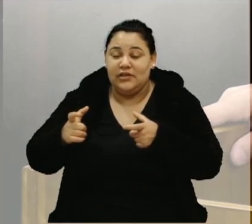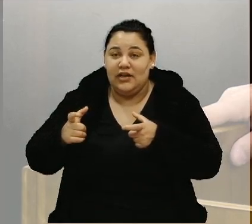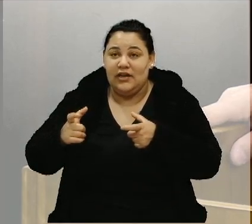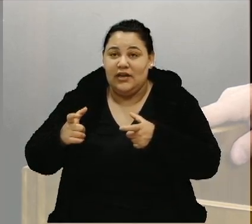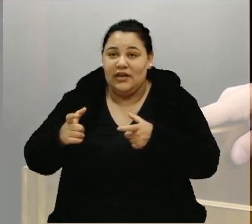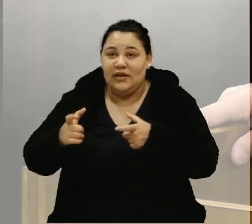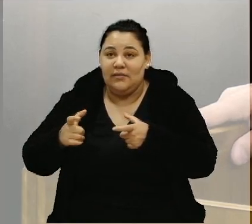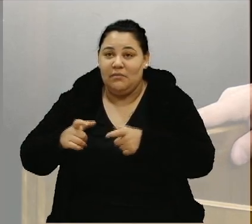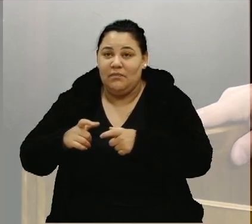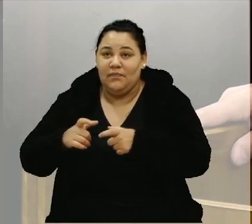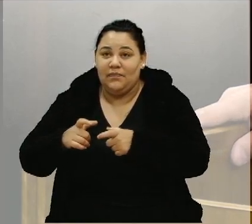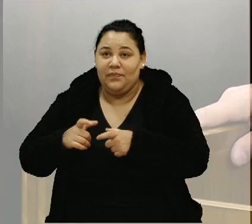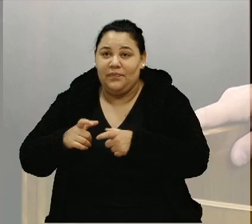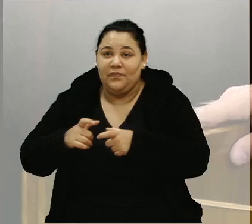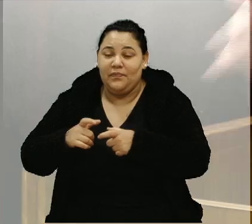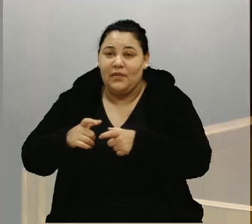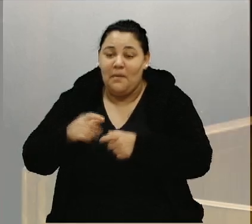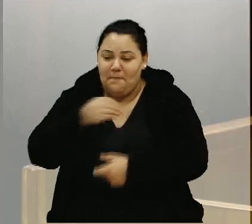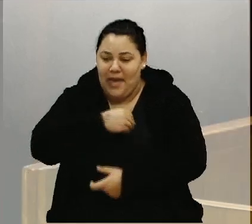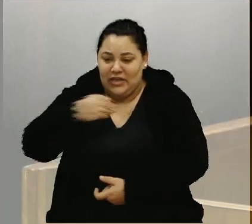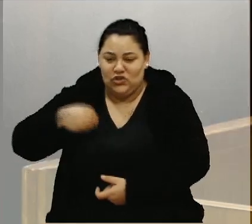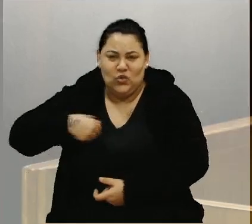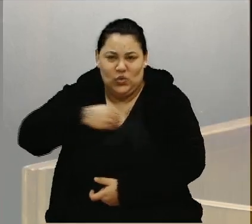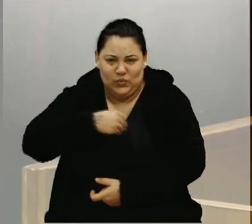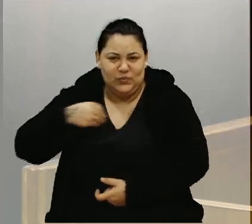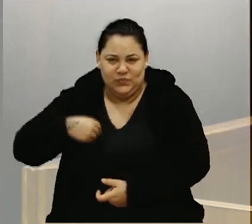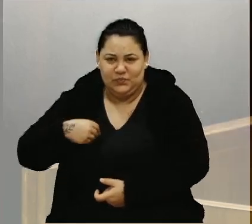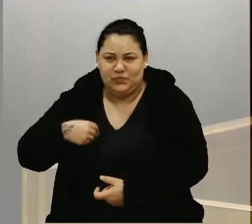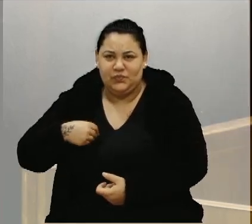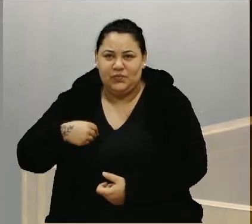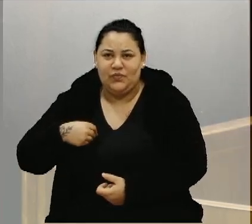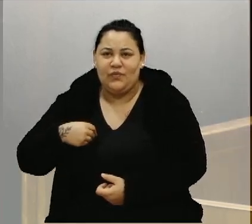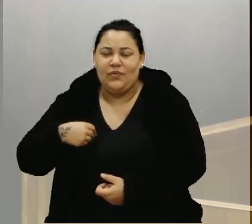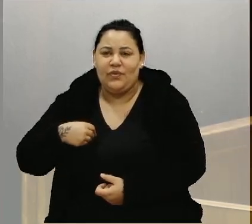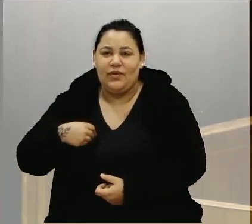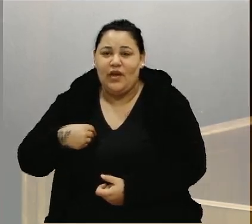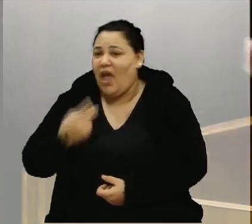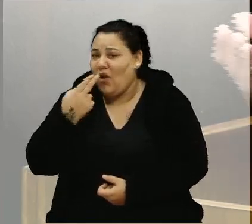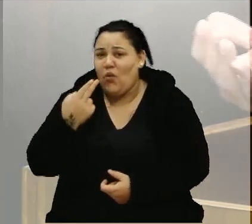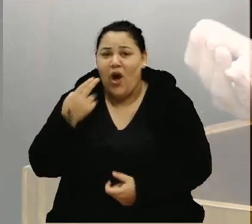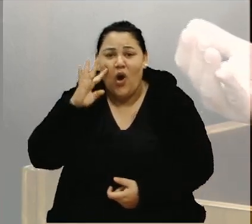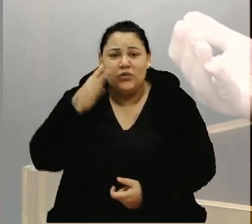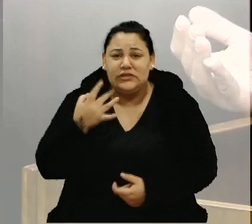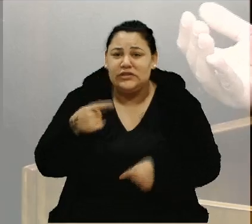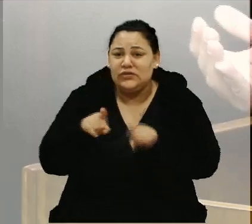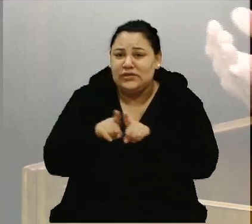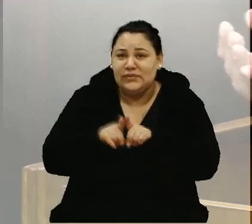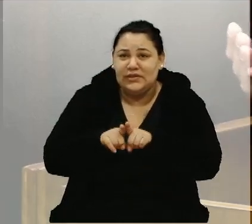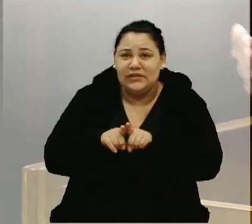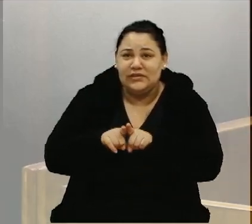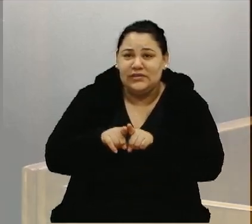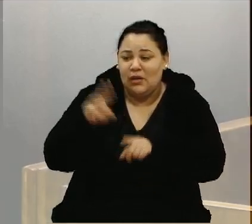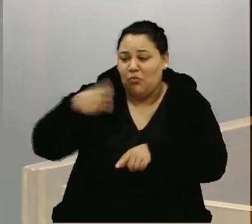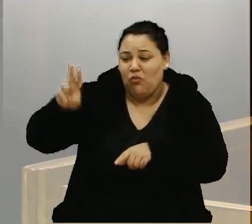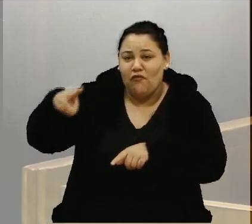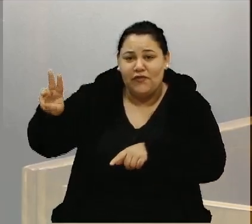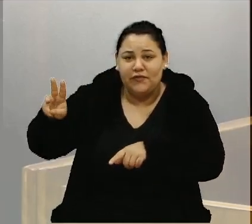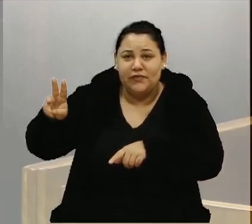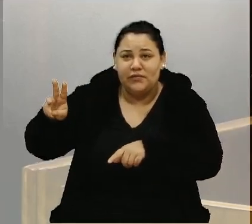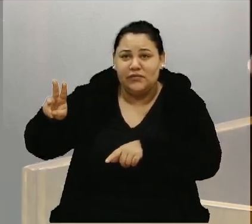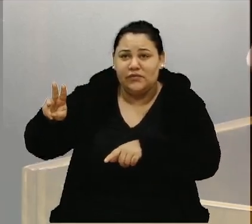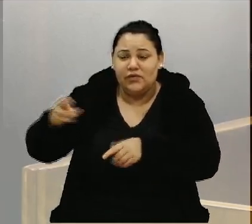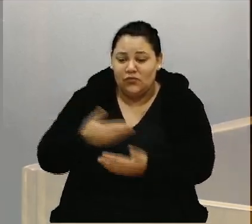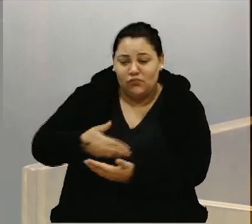ortopedia. A própria questão do materno-infantil, que foi nos 47 do segundo. Pô, daí as pessoas aguardando, não tem